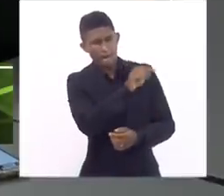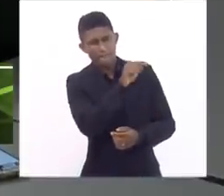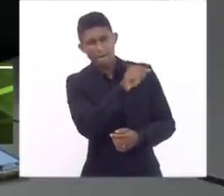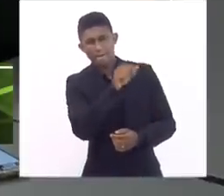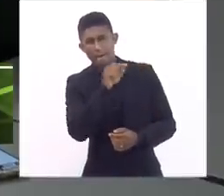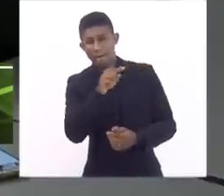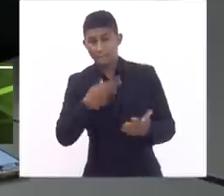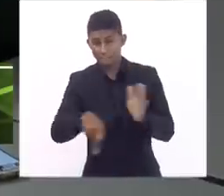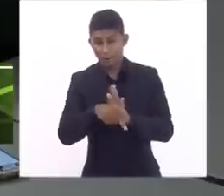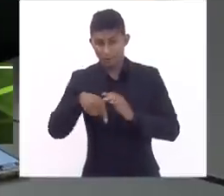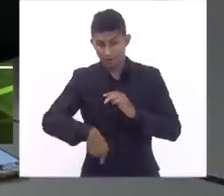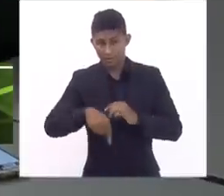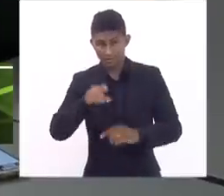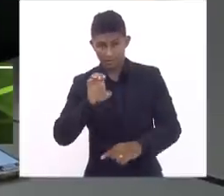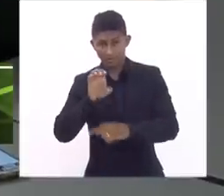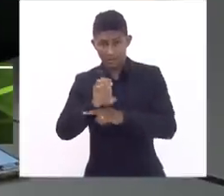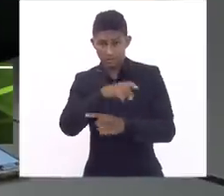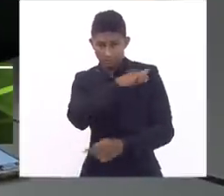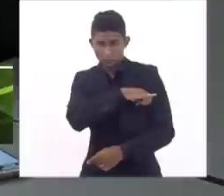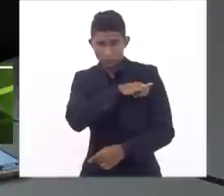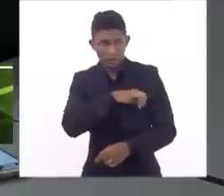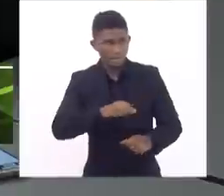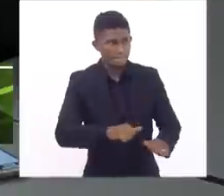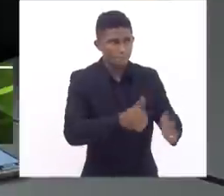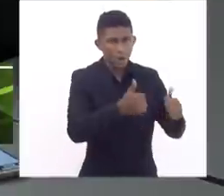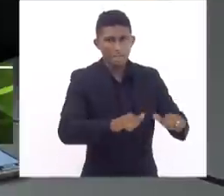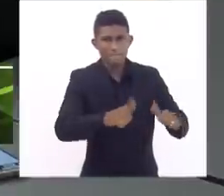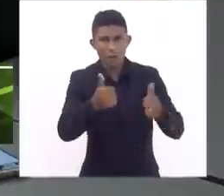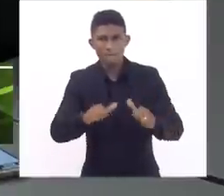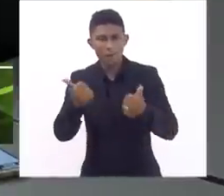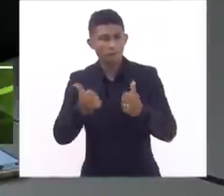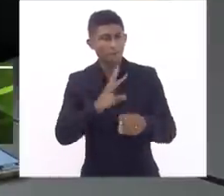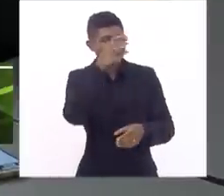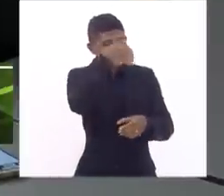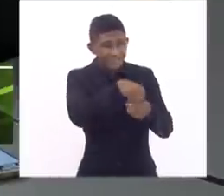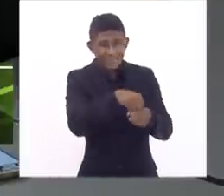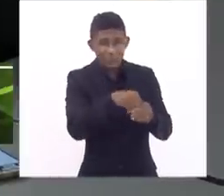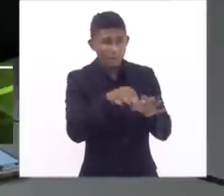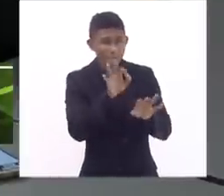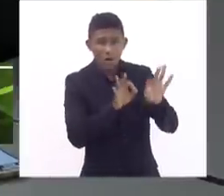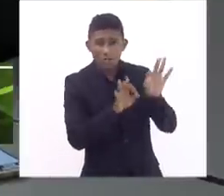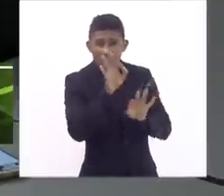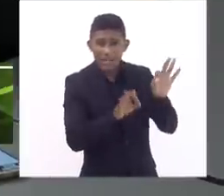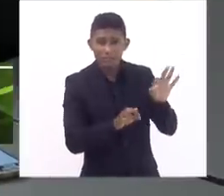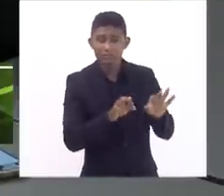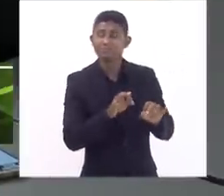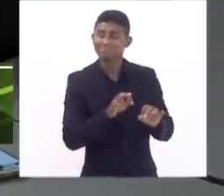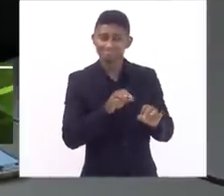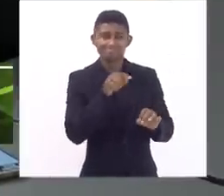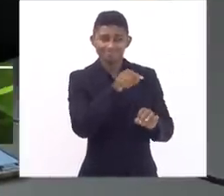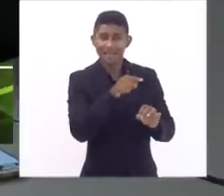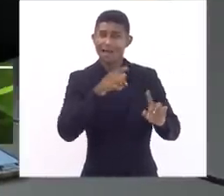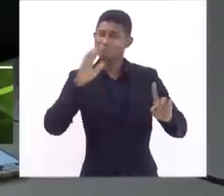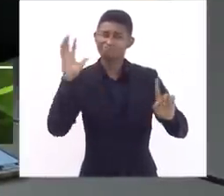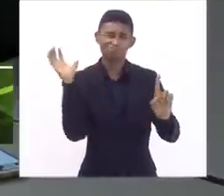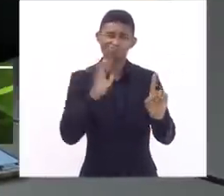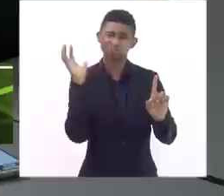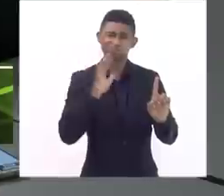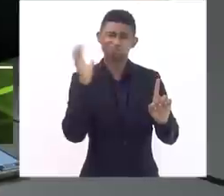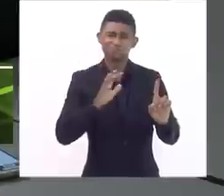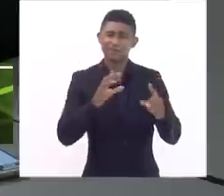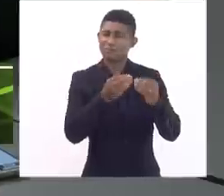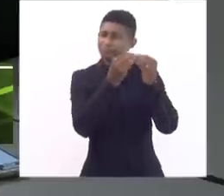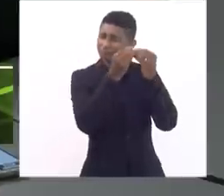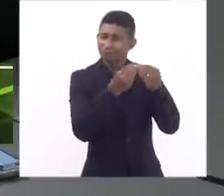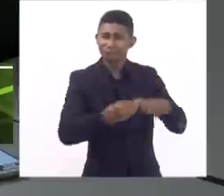As melhores escolas do Estado do Rio de Janeiro estão tendo o seu projeto político-pedagógico extremamente impactado pela maneira que a SEDUC está conduzindo esse